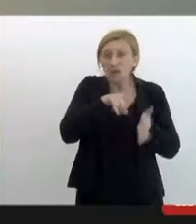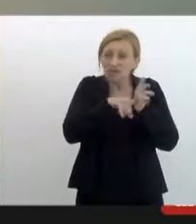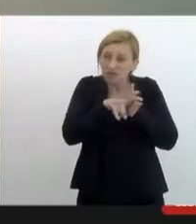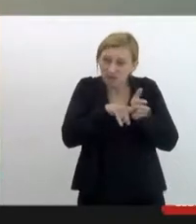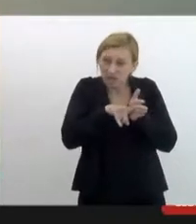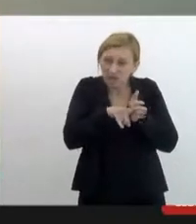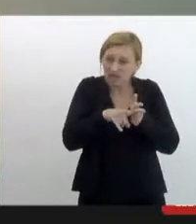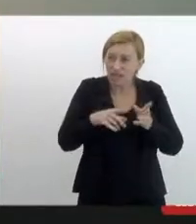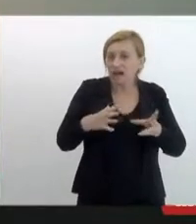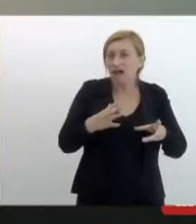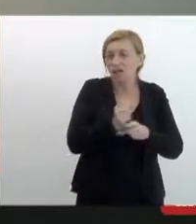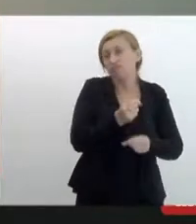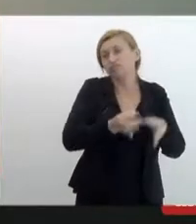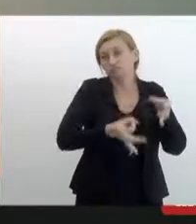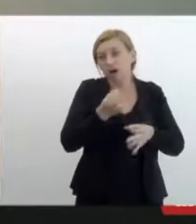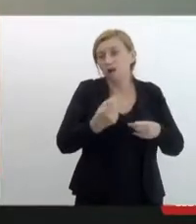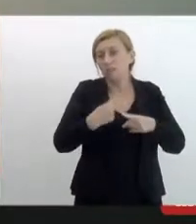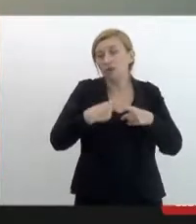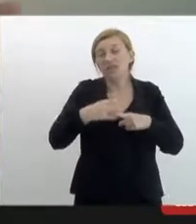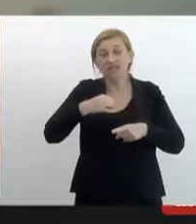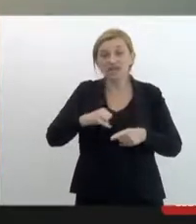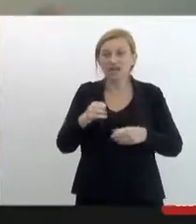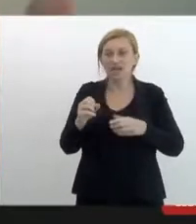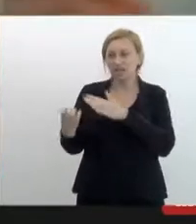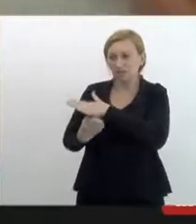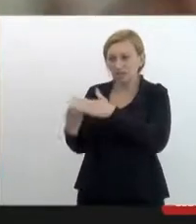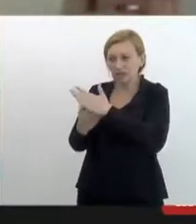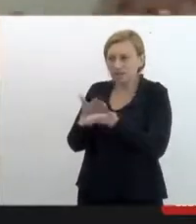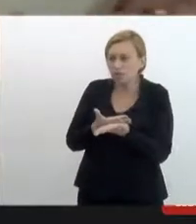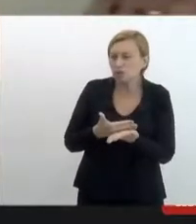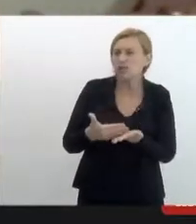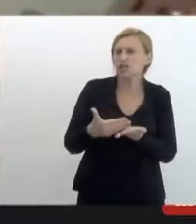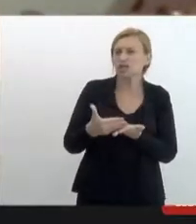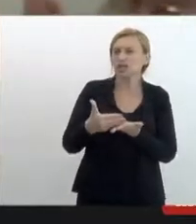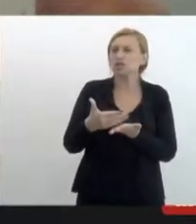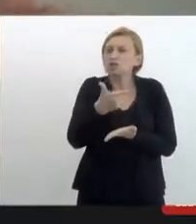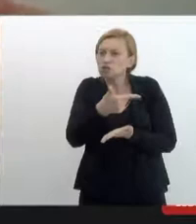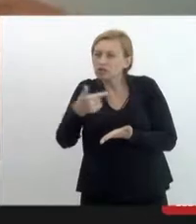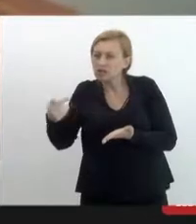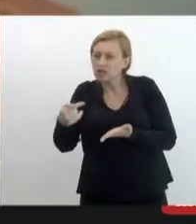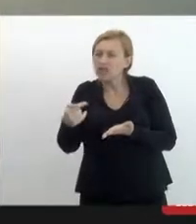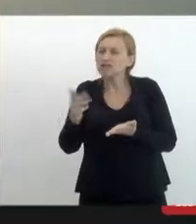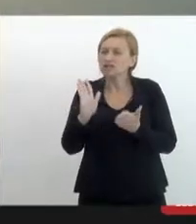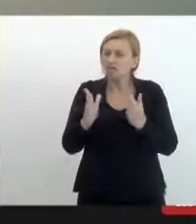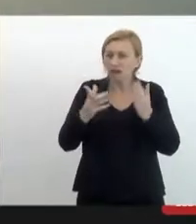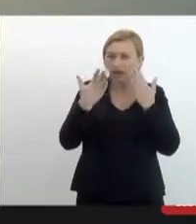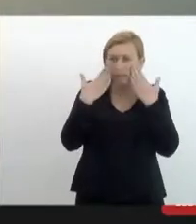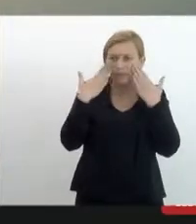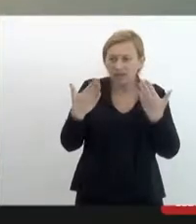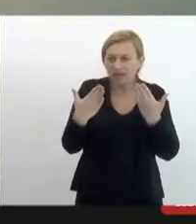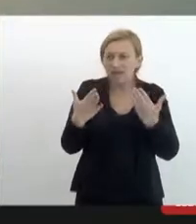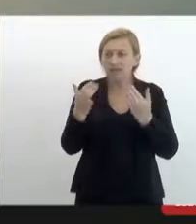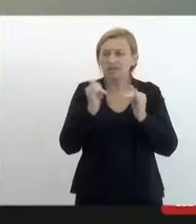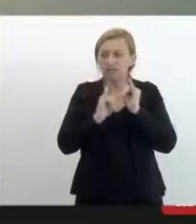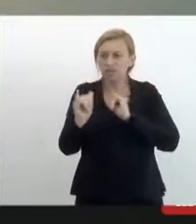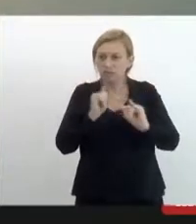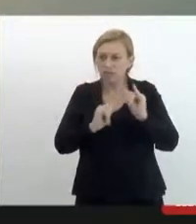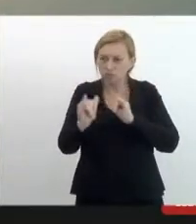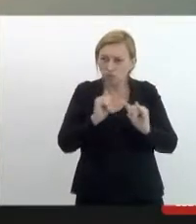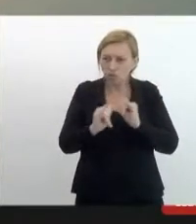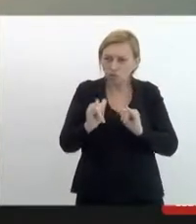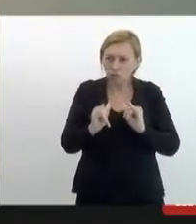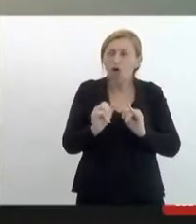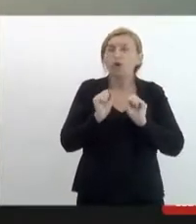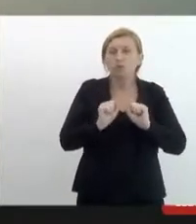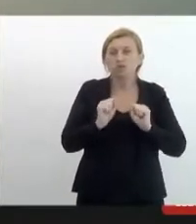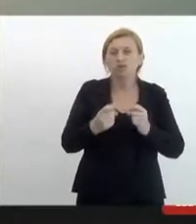não tributárias. Porque se as empresas, no começo, né, lá em 2017, tivessem apresentado as informações, elas podiam